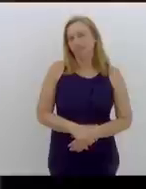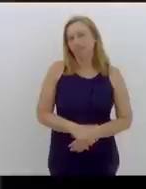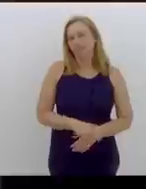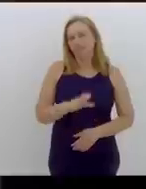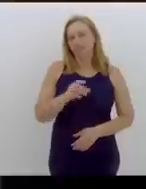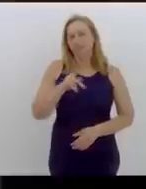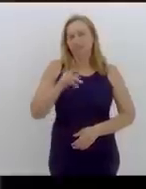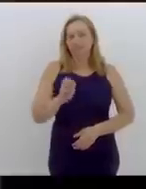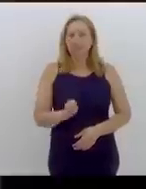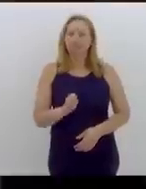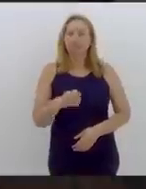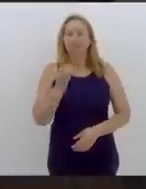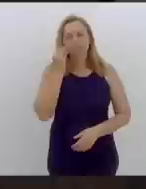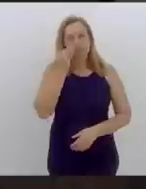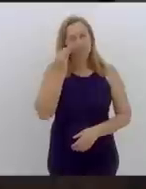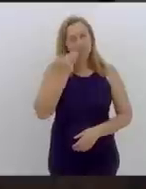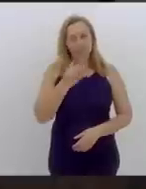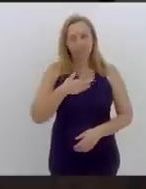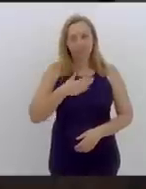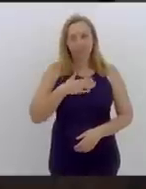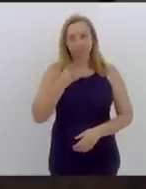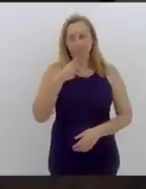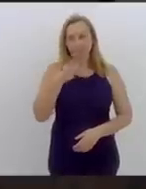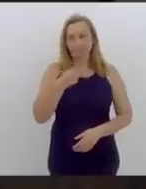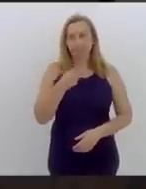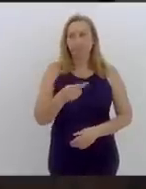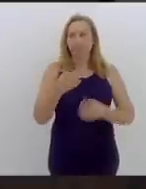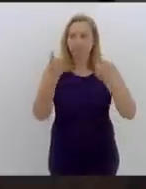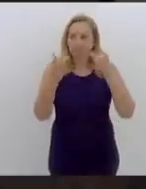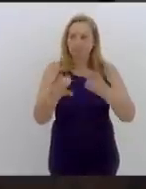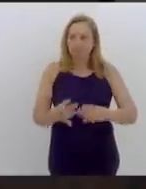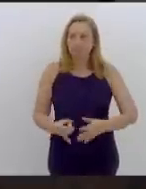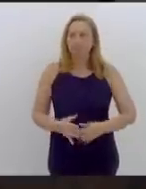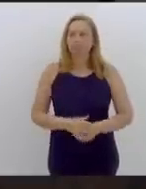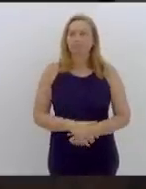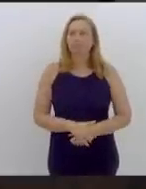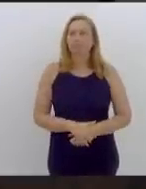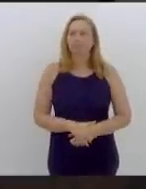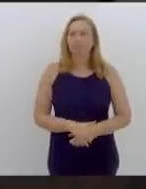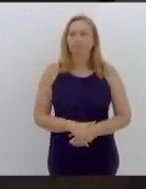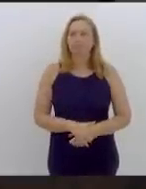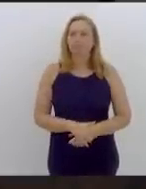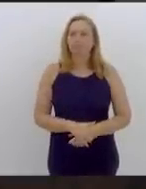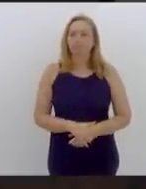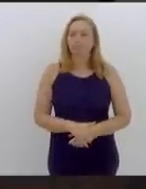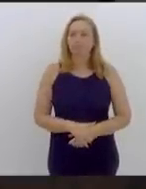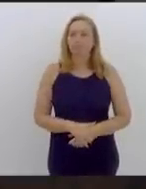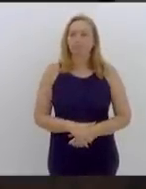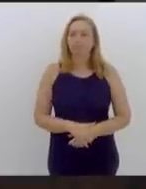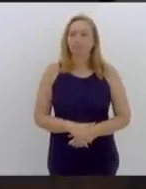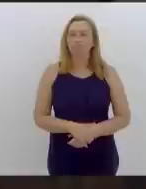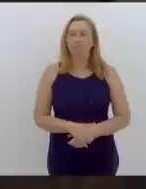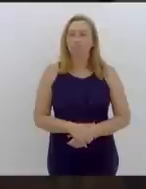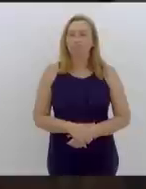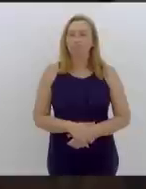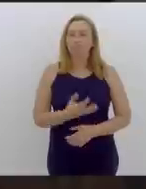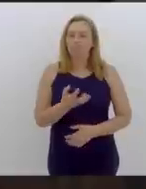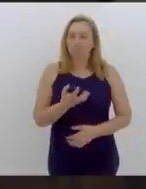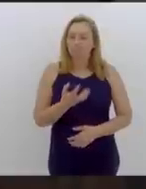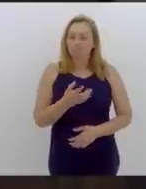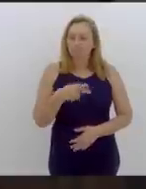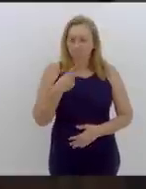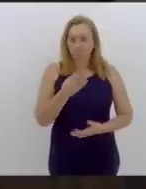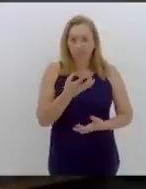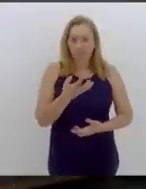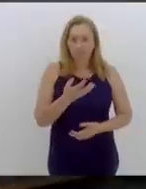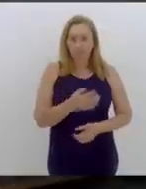de experiência Ah isso aí deixa centralizar eu queria só